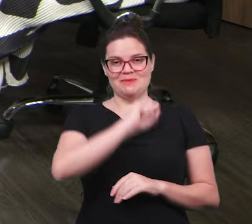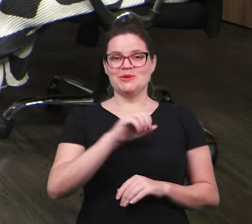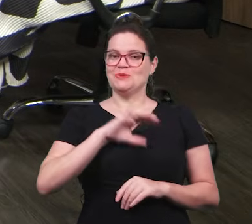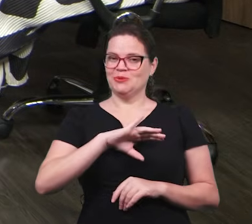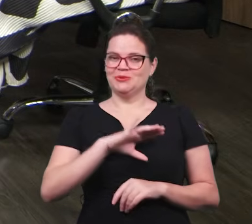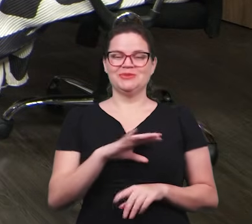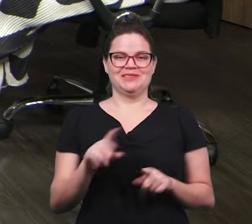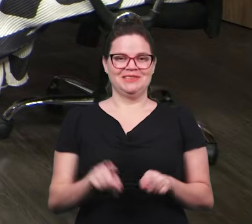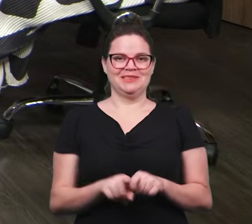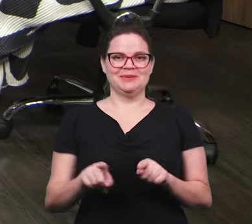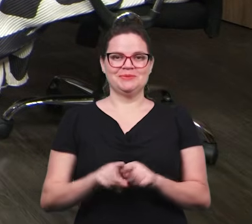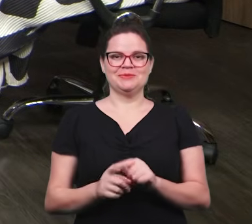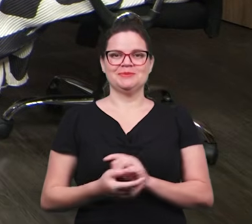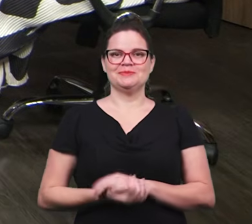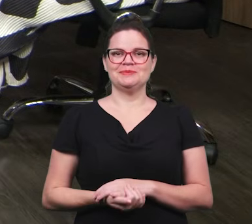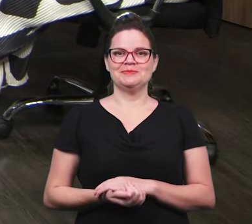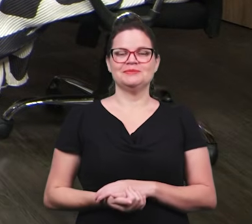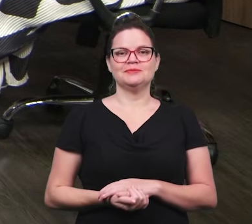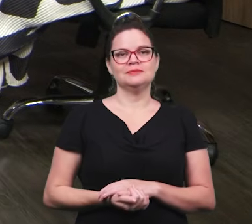existe uma